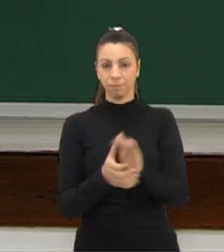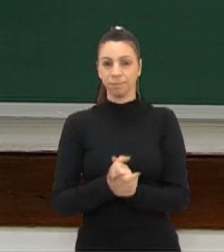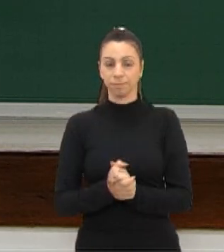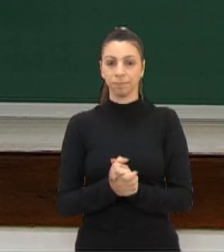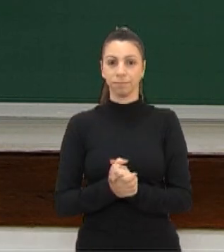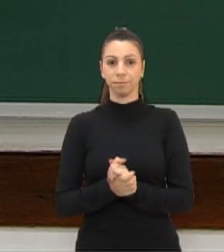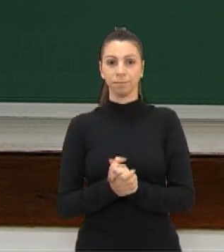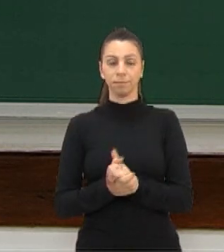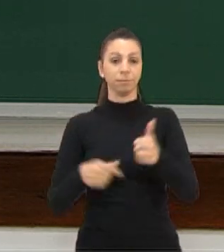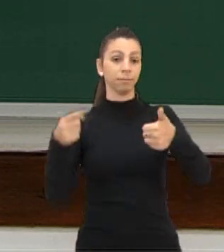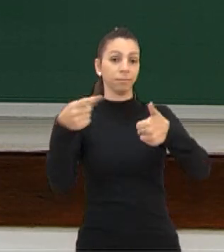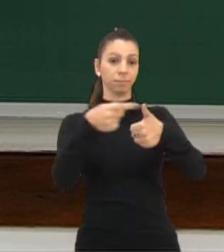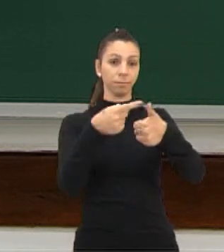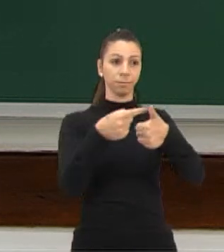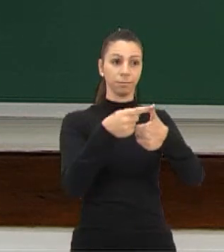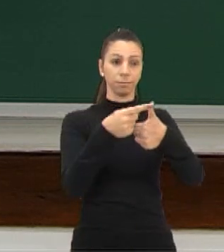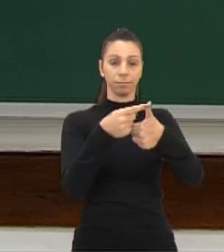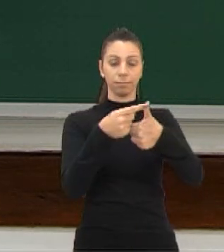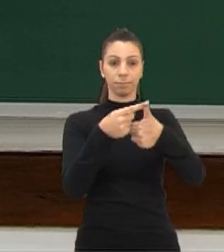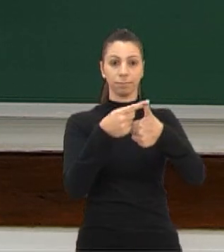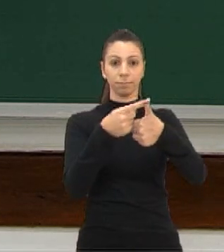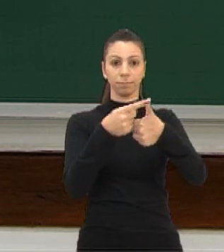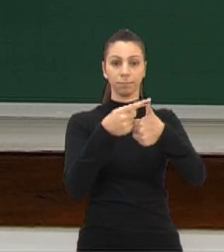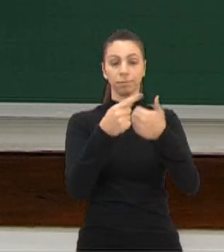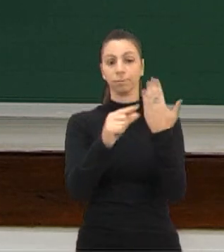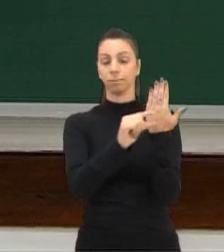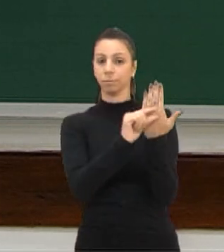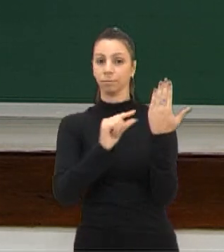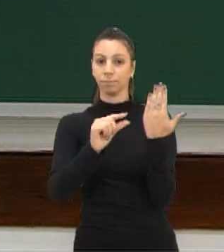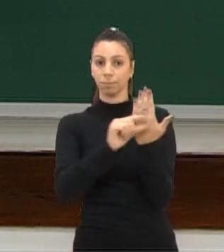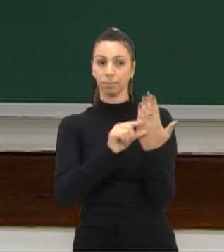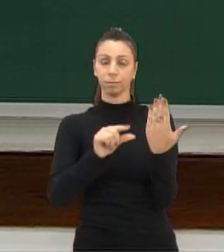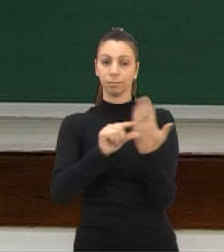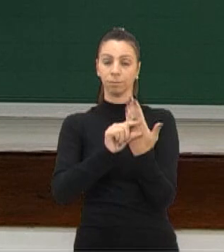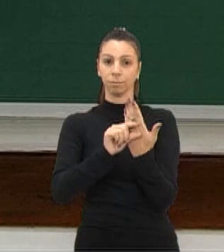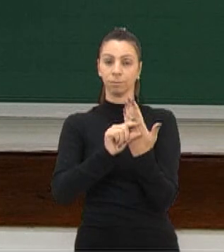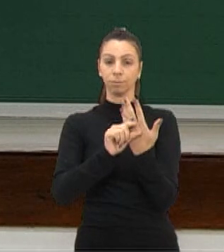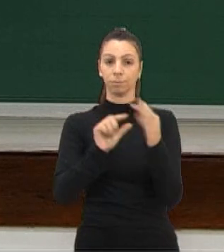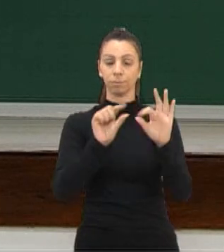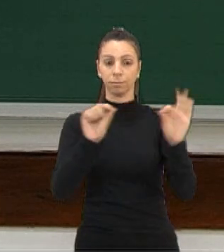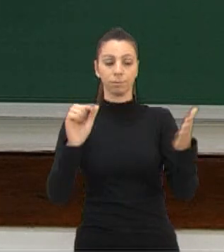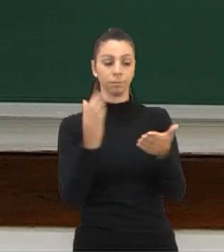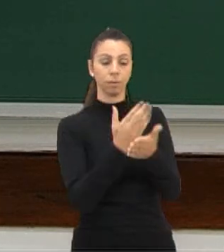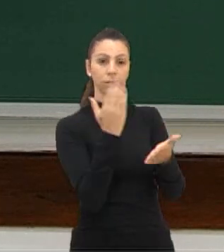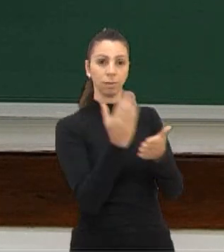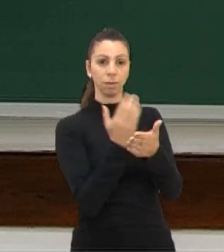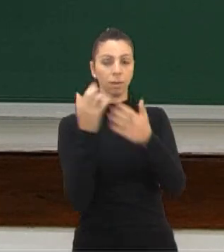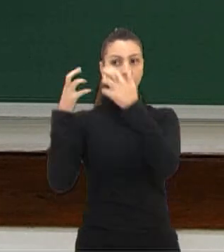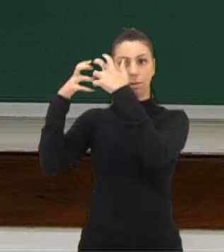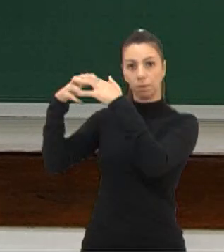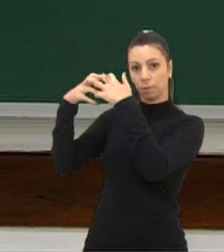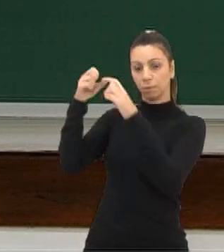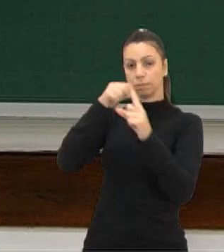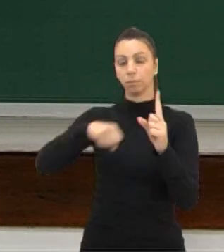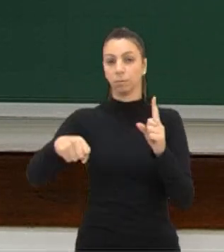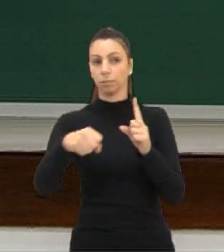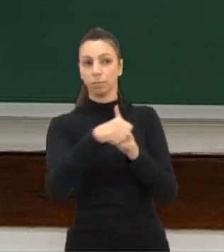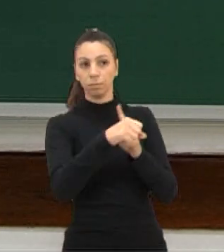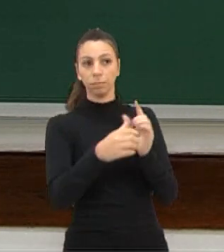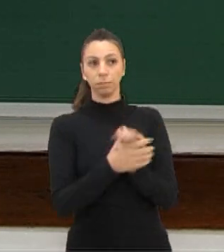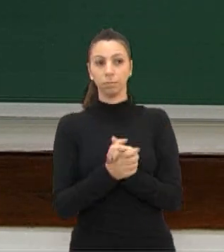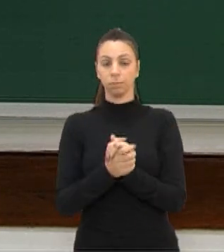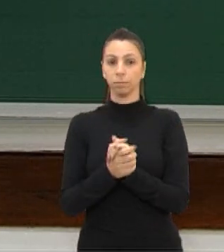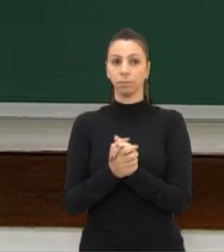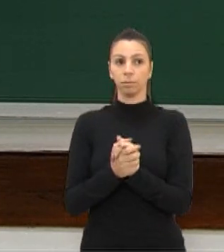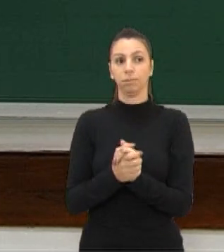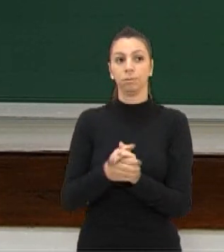Em relação a qual o autor, né, que fez a famosa obra A Imaginação Sociológica? Né? Foi o